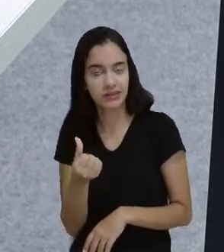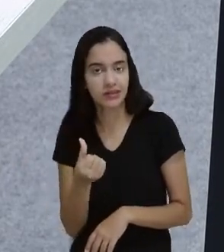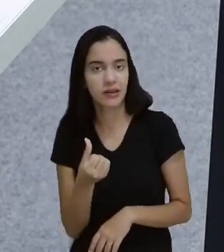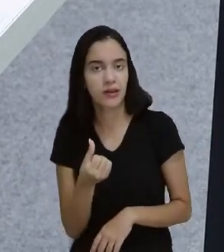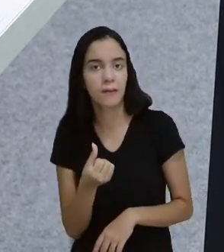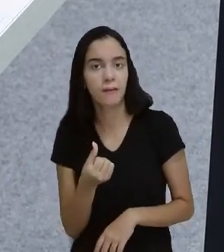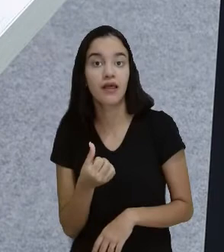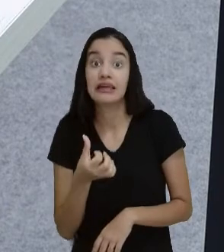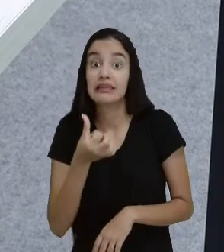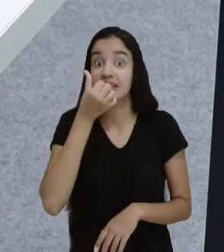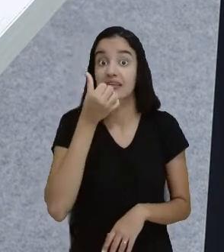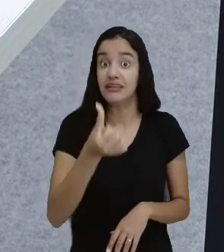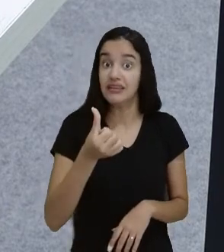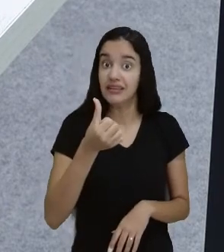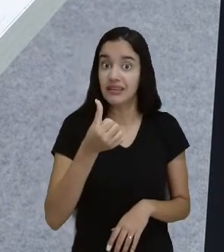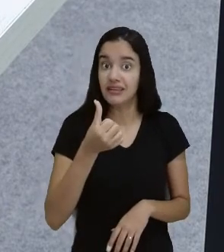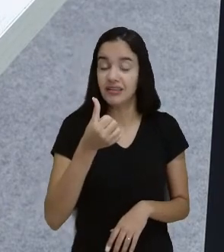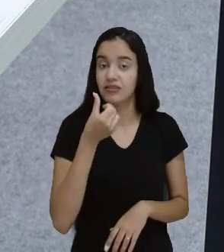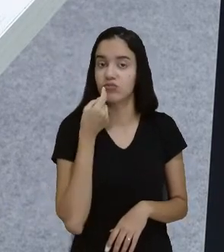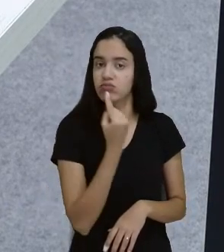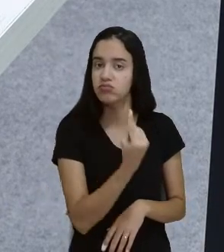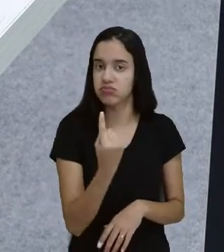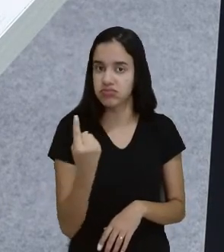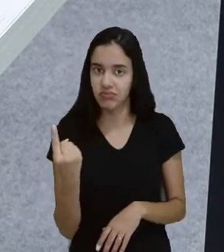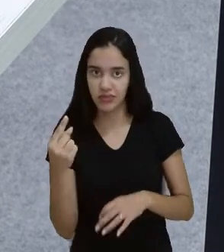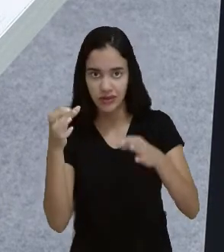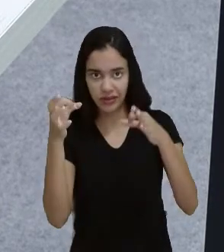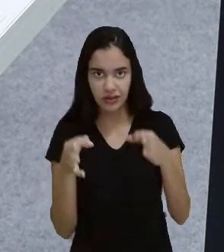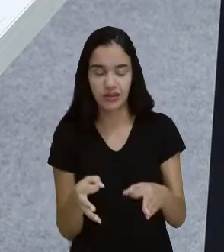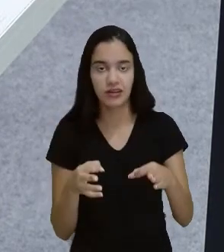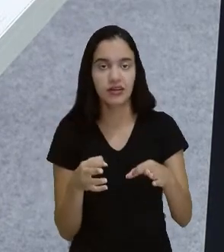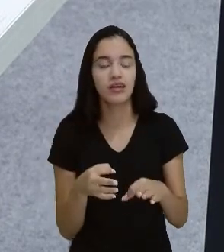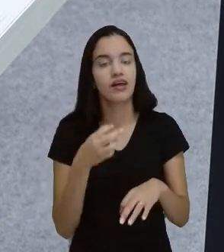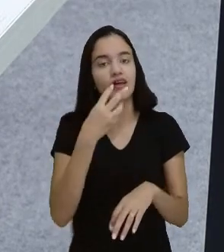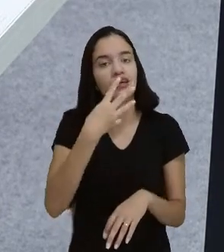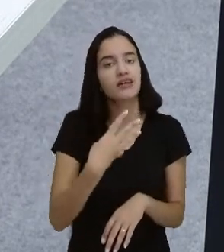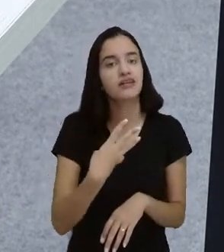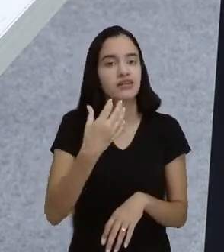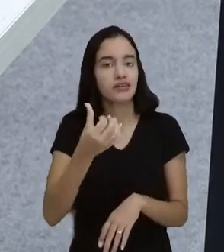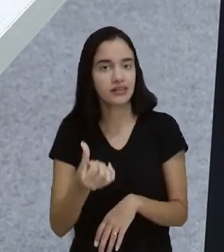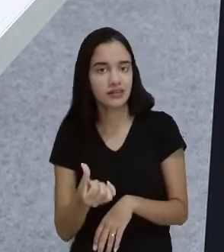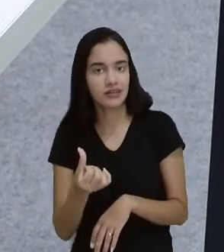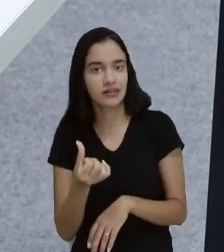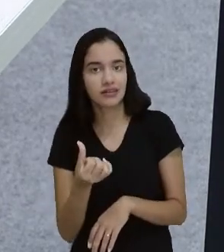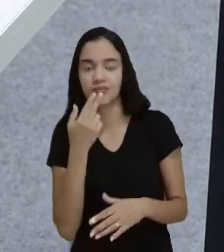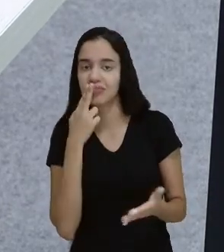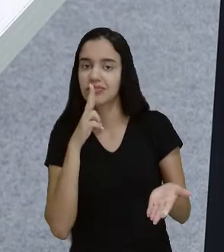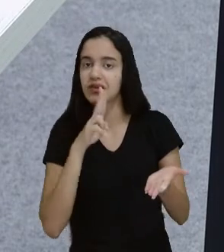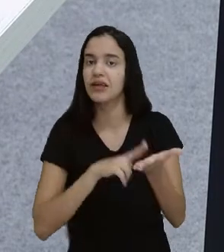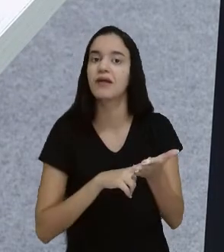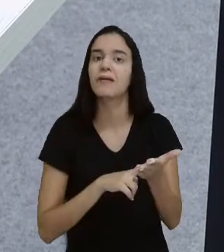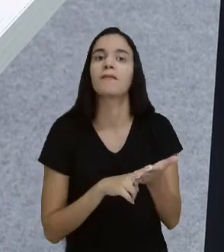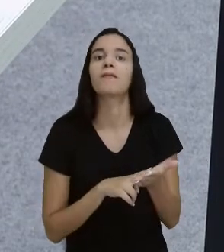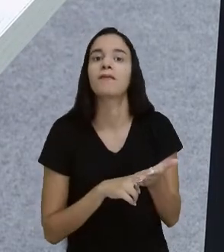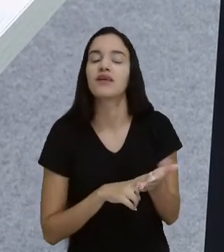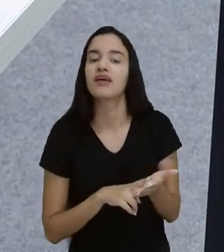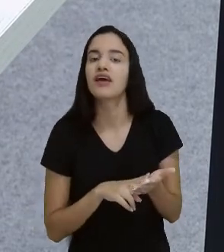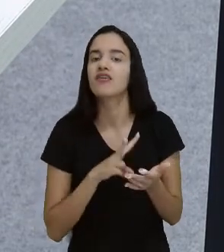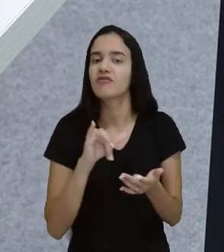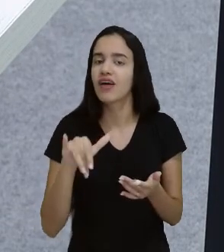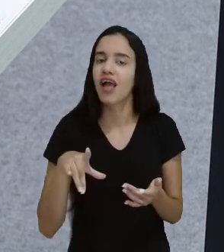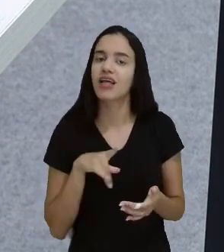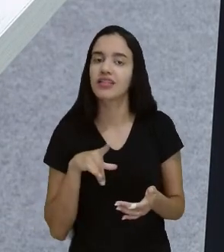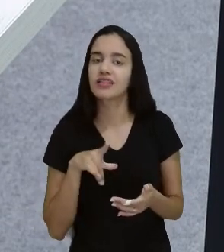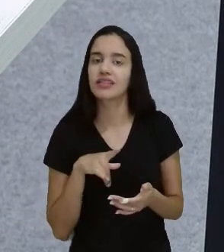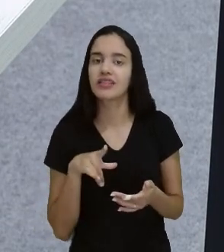6. 6 unidades, né? Então, são 36 cartas ainda que ele vai ter que